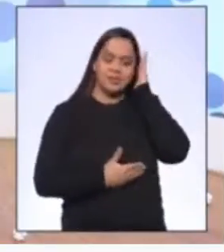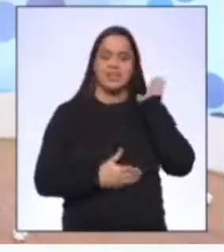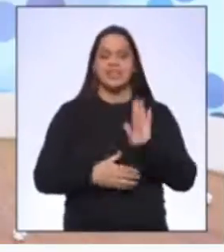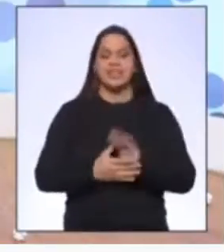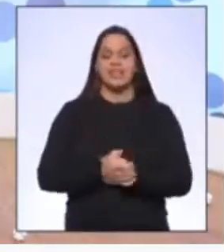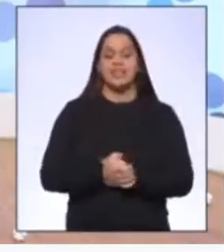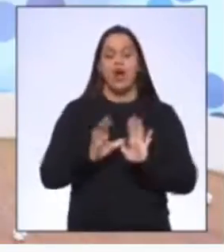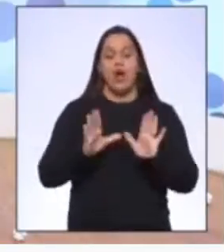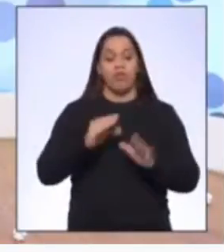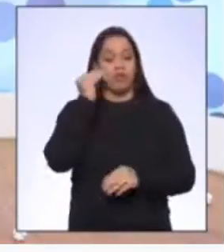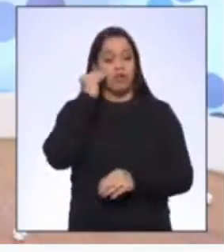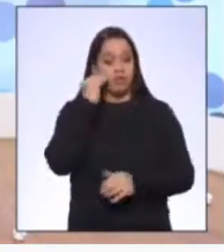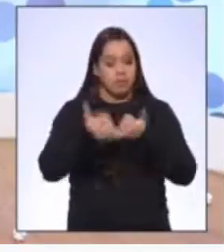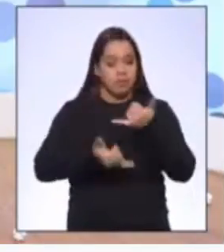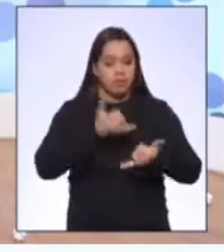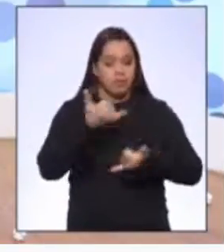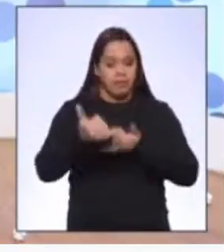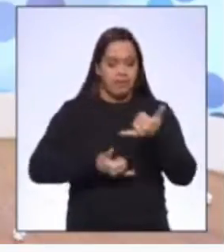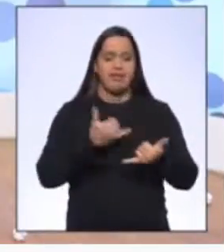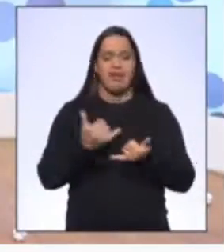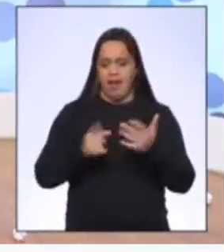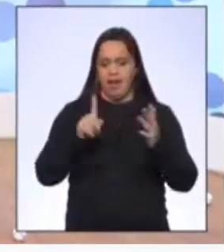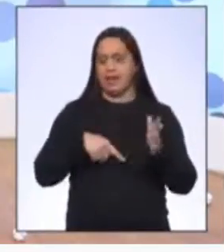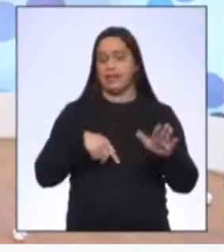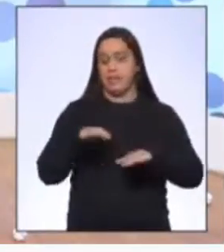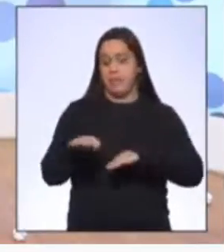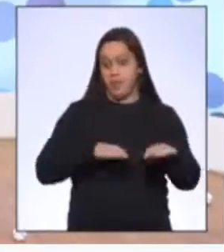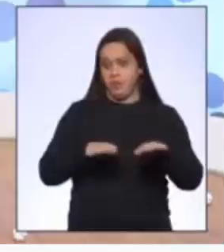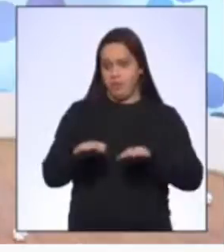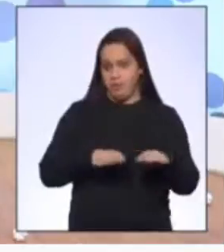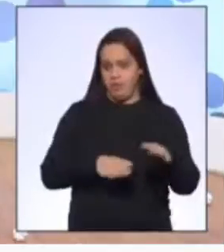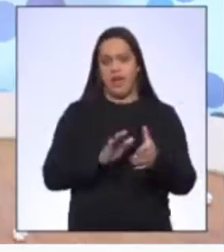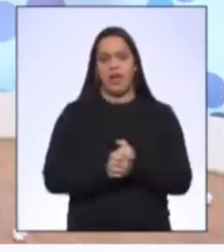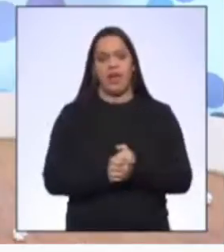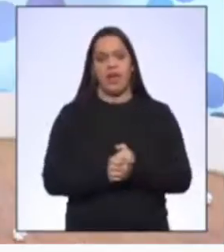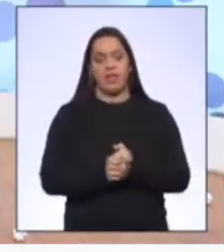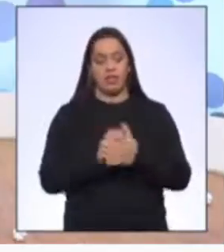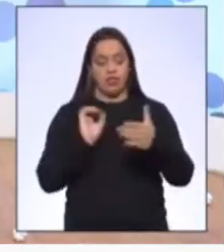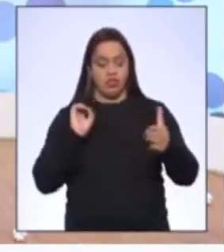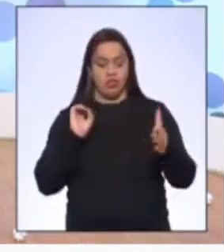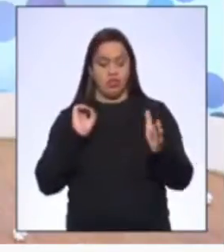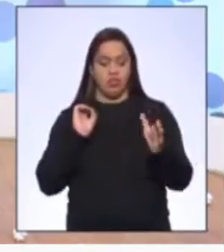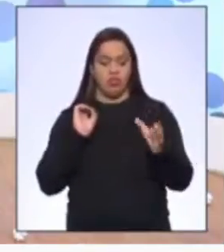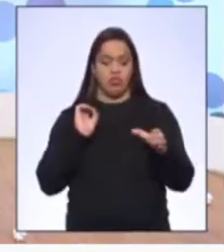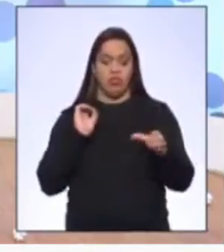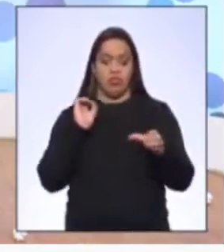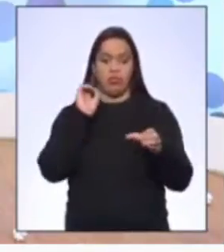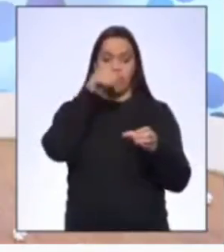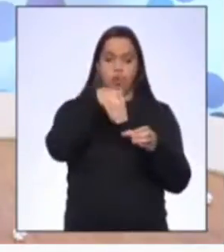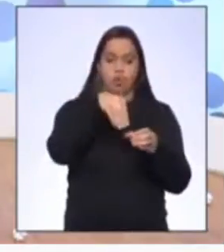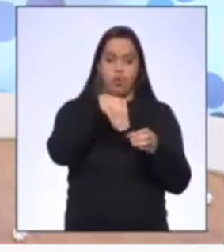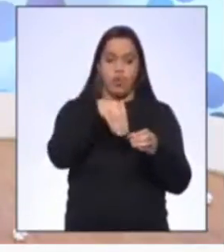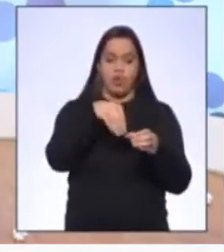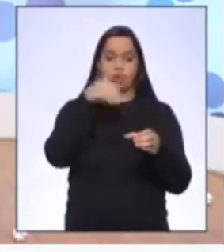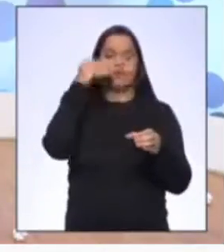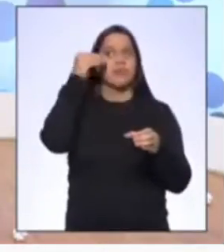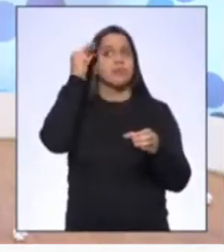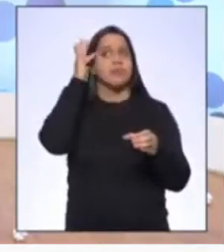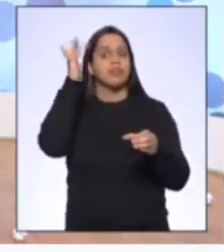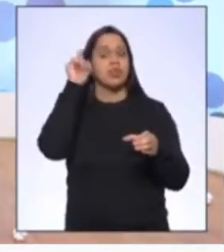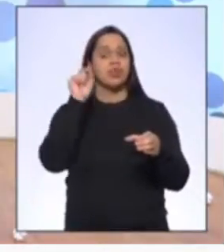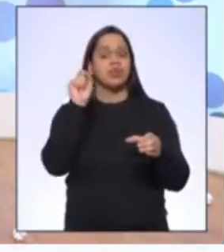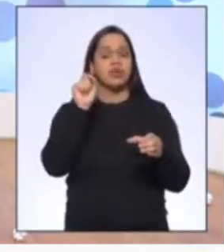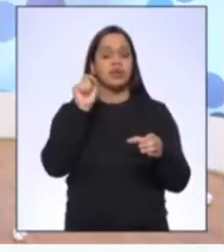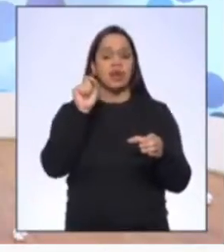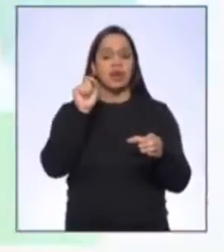esse essa brincadeira né na verdade esse movimento é duas remesso imaginando que o atleta ele é remédio eu